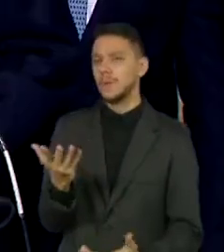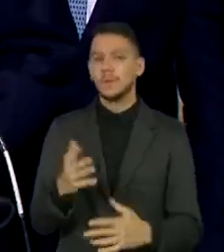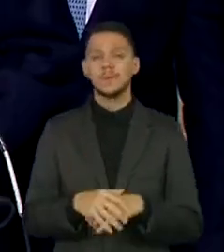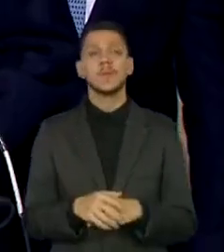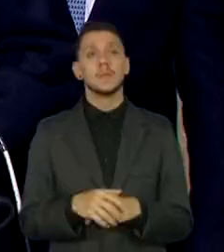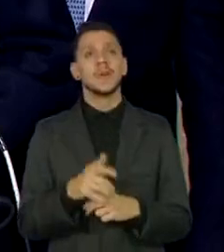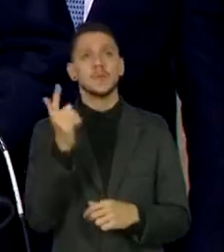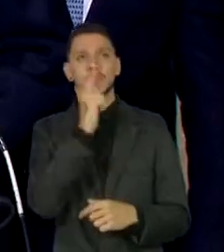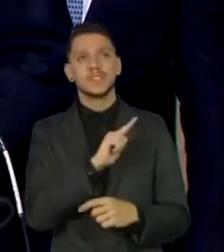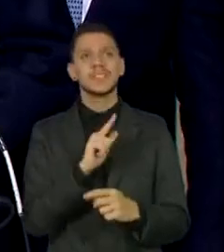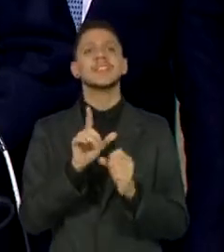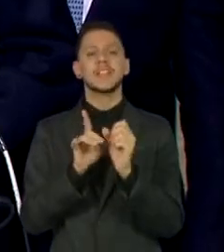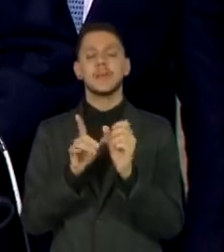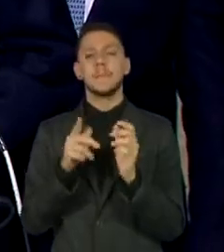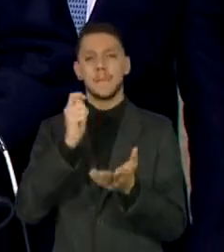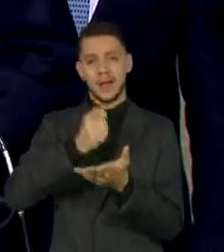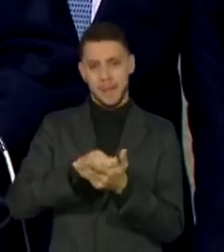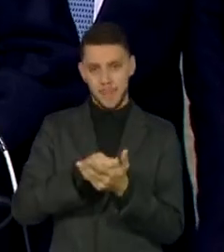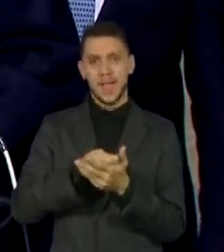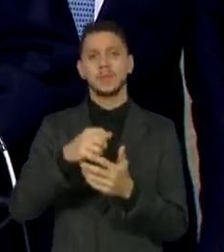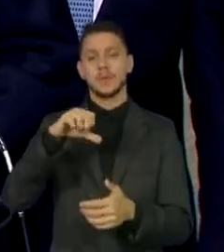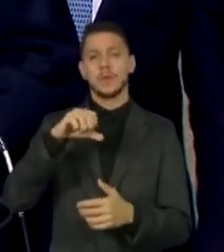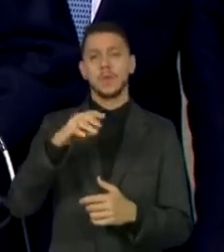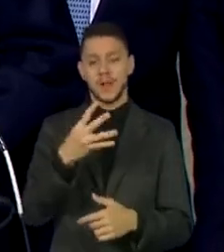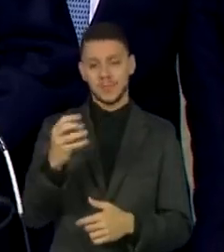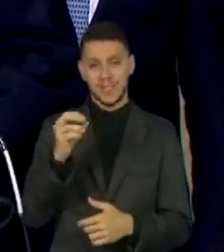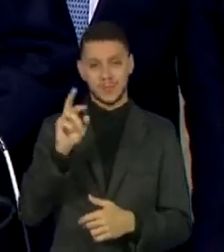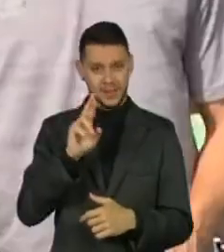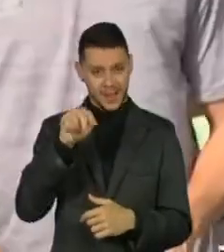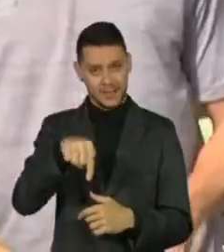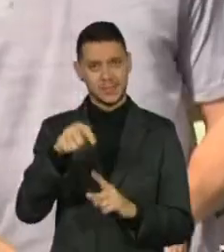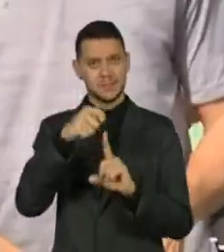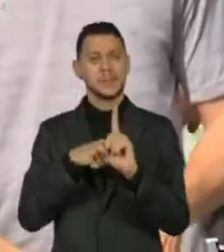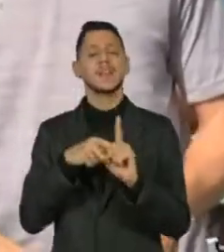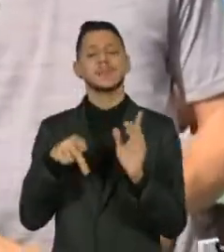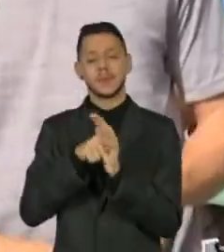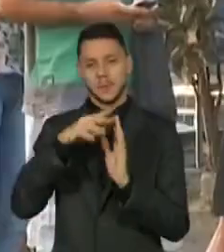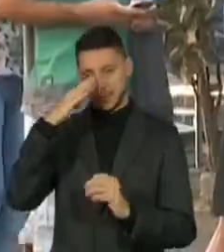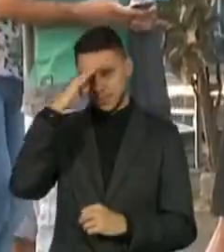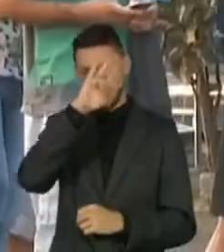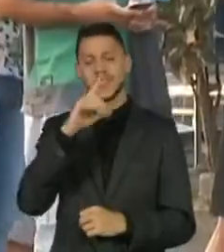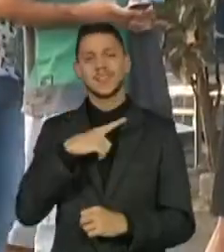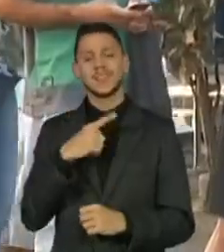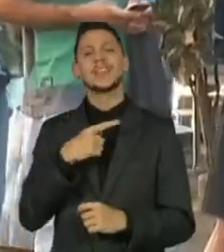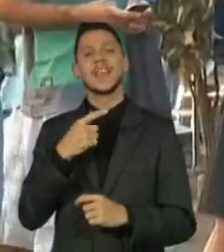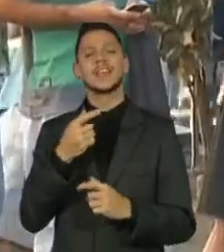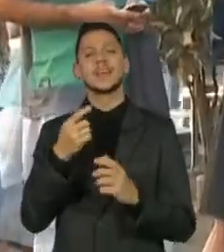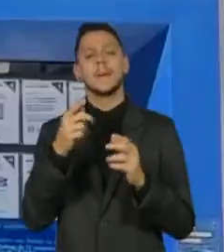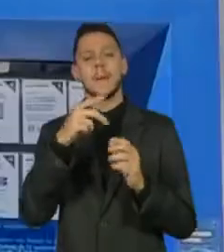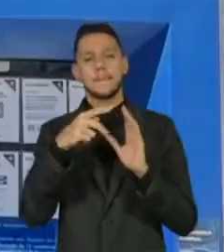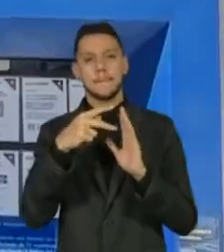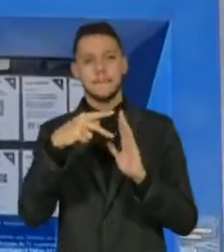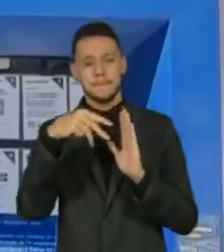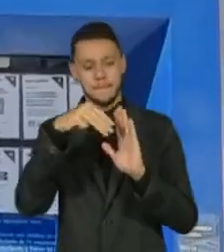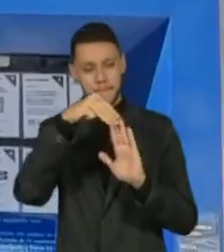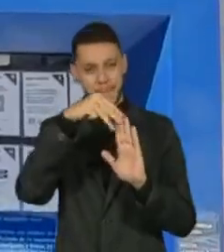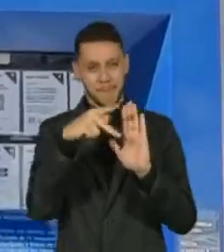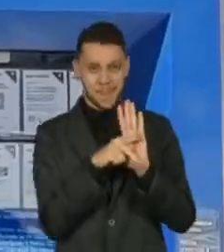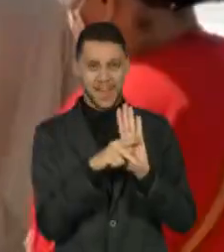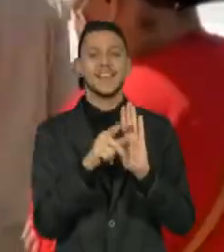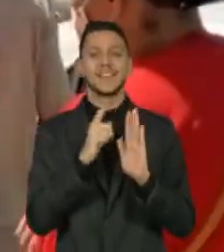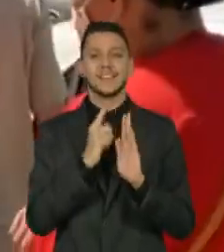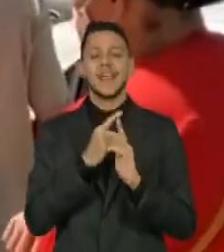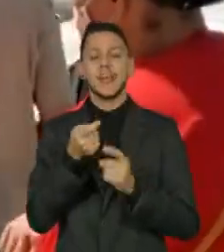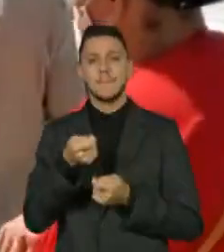este mês, o presidente Jair Bolsonaro editou uma medida provisória que instituiu o chamado benefício extraordinário. Mas a MP não